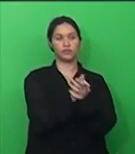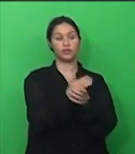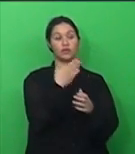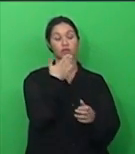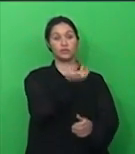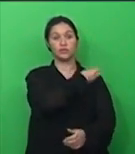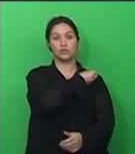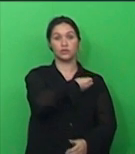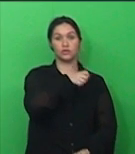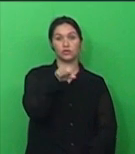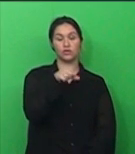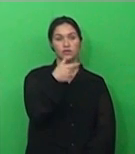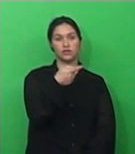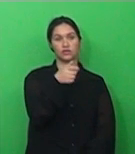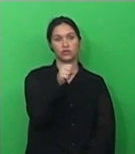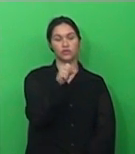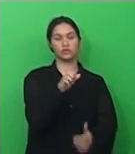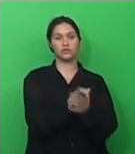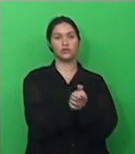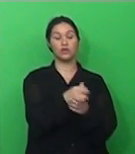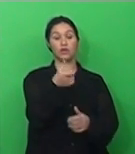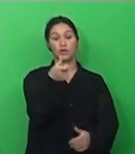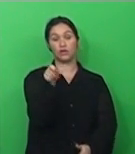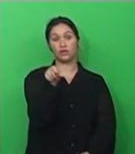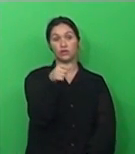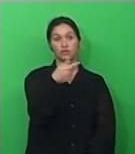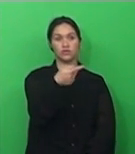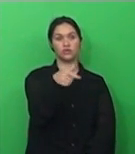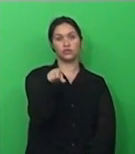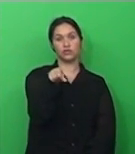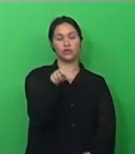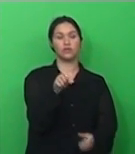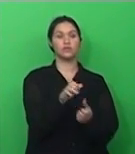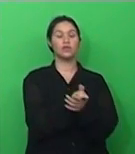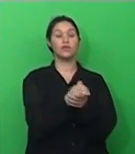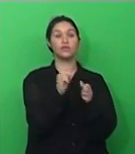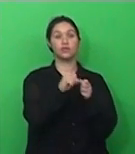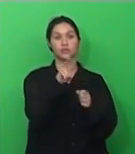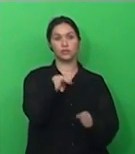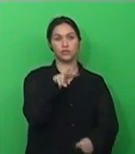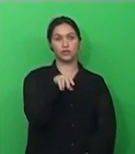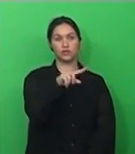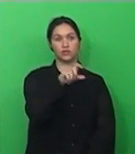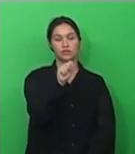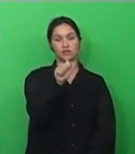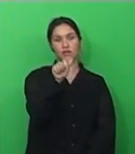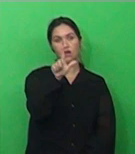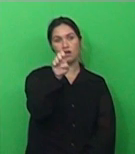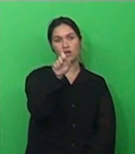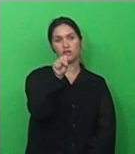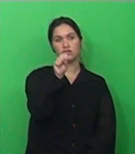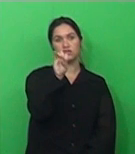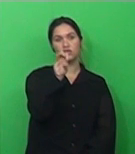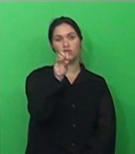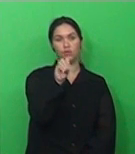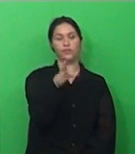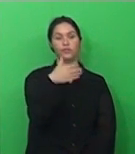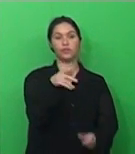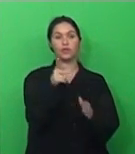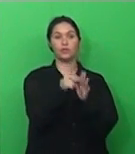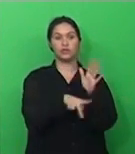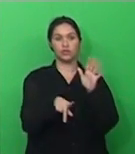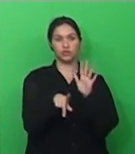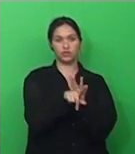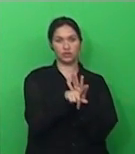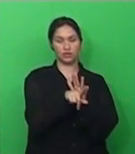Indicação 978/17 e 979/17, ambas de autoria do vereador Salésio Lima. Projeto de lei complementar do